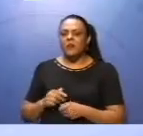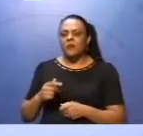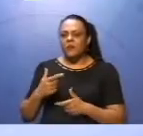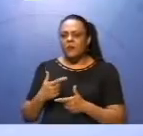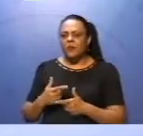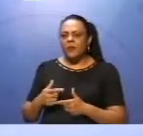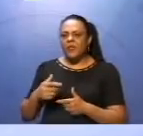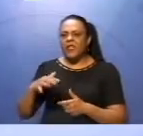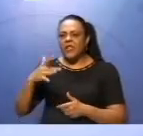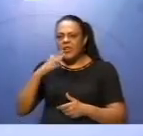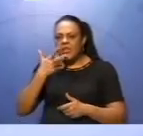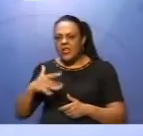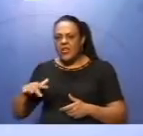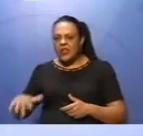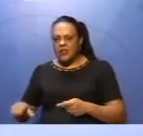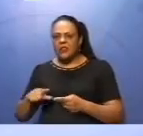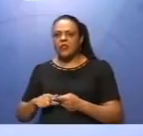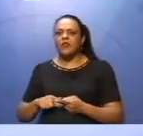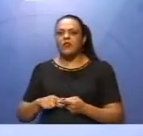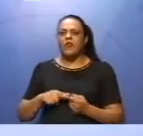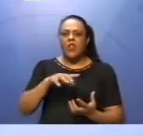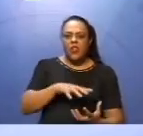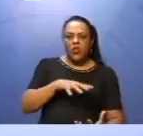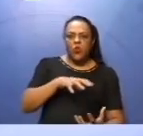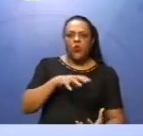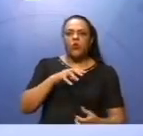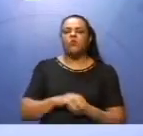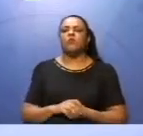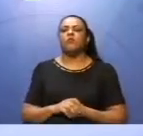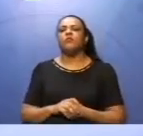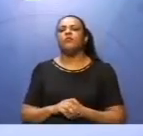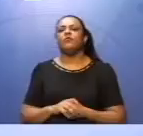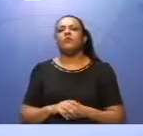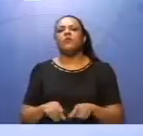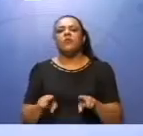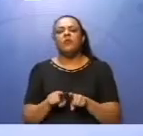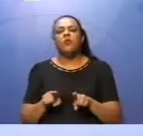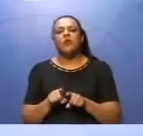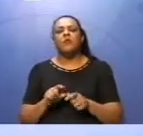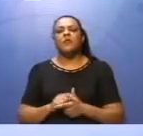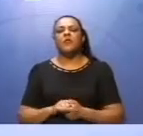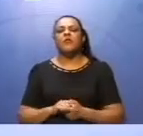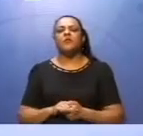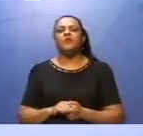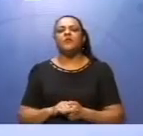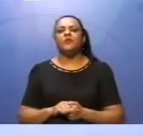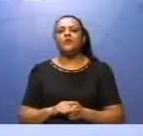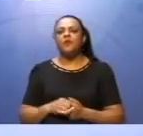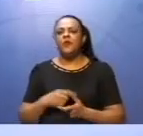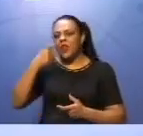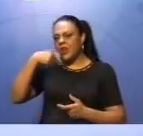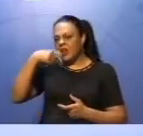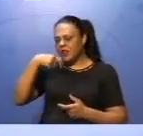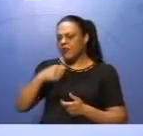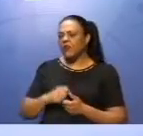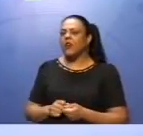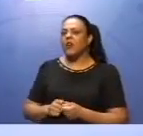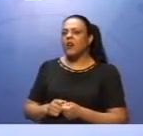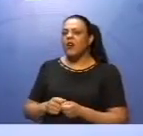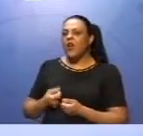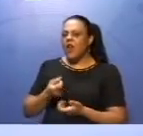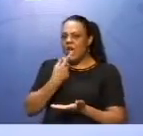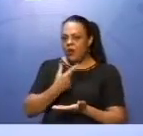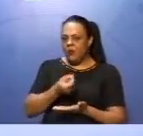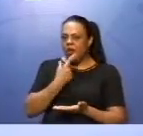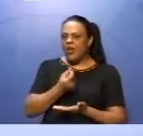imunocomprometidos, crianças e idosos. Geralmente na gripe, apenas os sintomas são tratados, né? Os